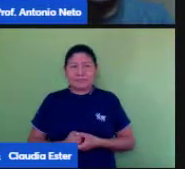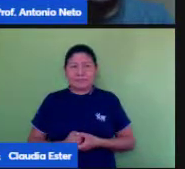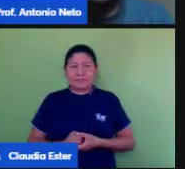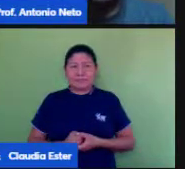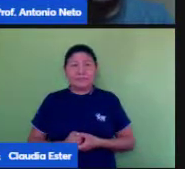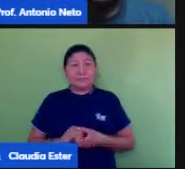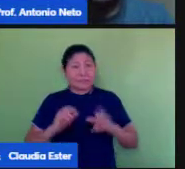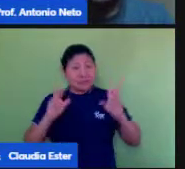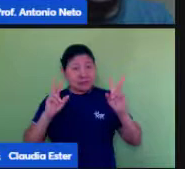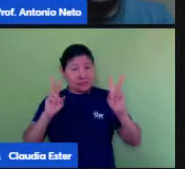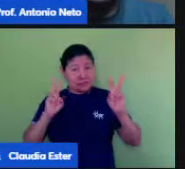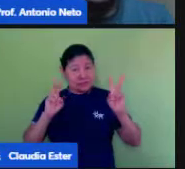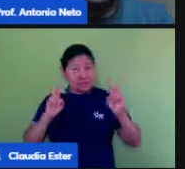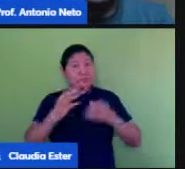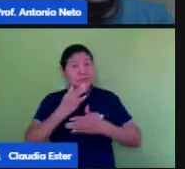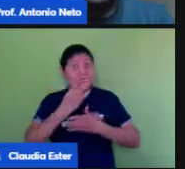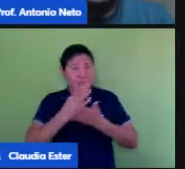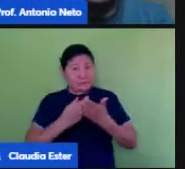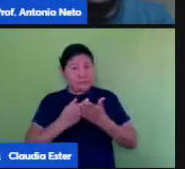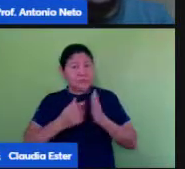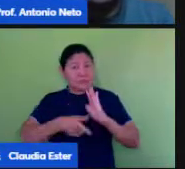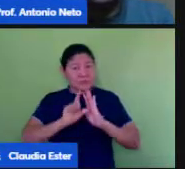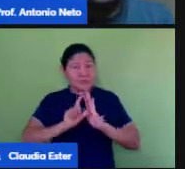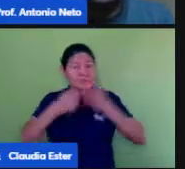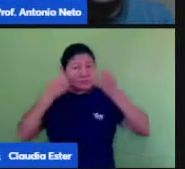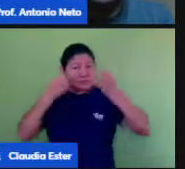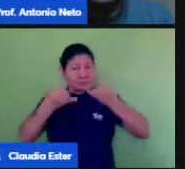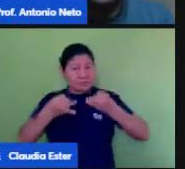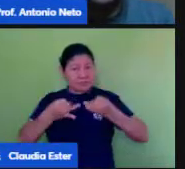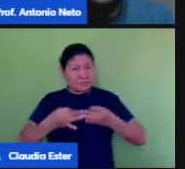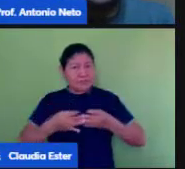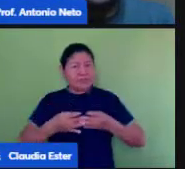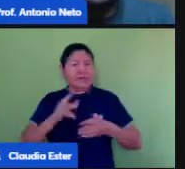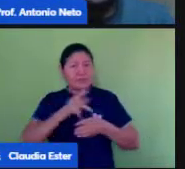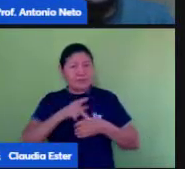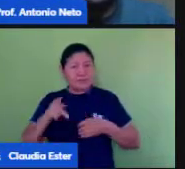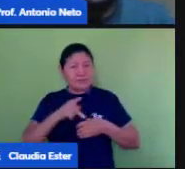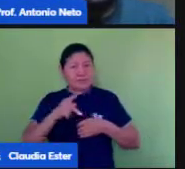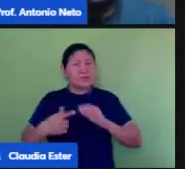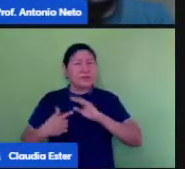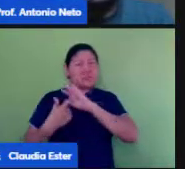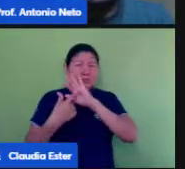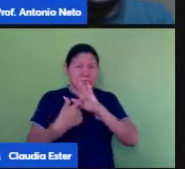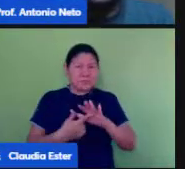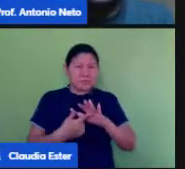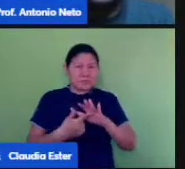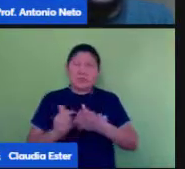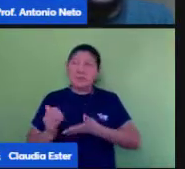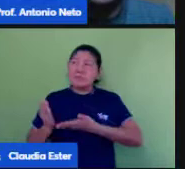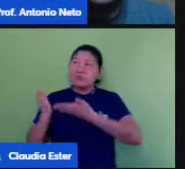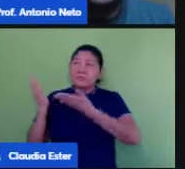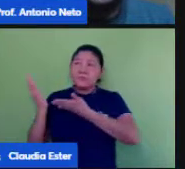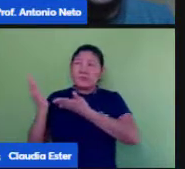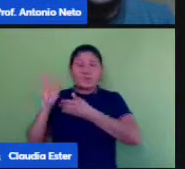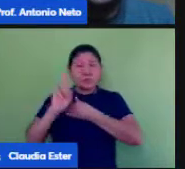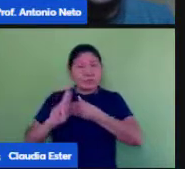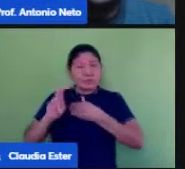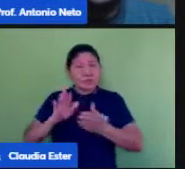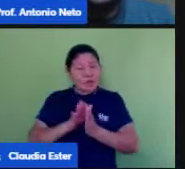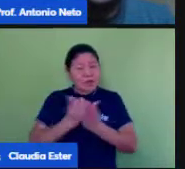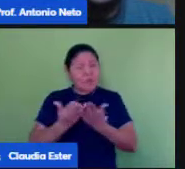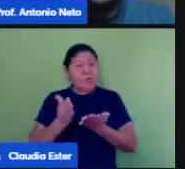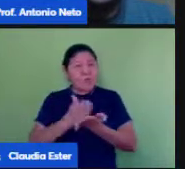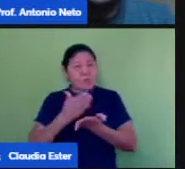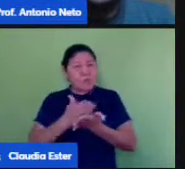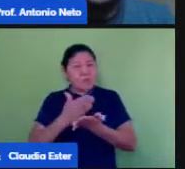Como a Juliana havia dito, nós iremos trabalhar com o livro Poema Problema, né, de Renata